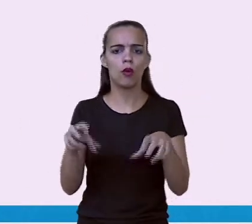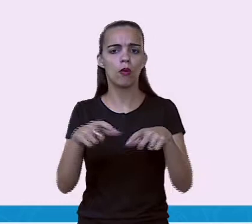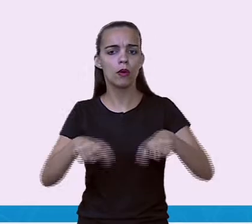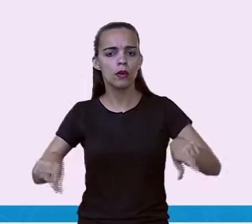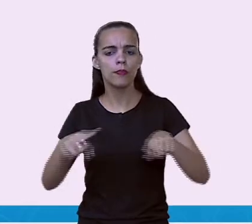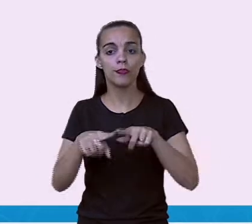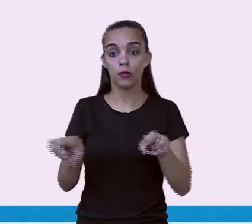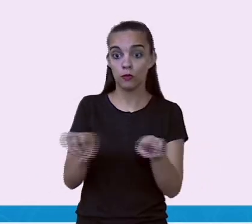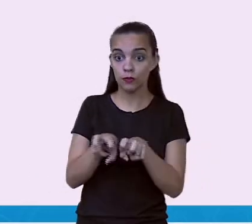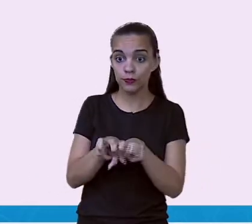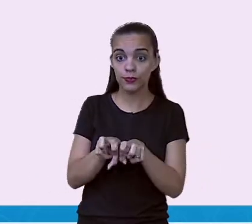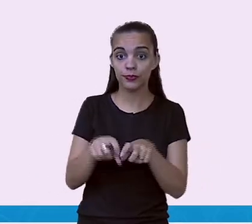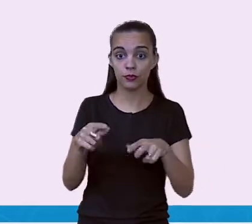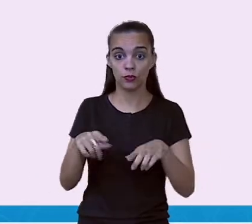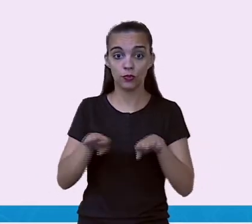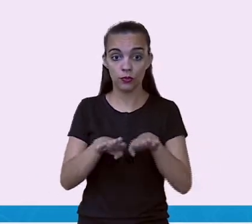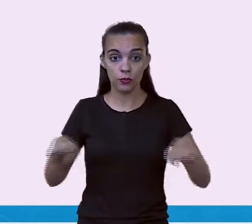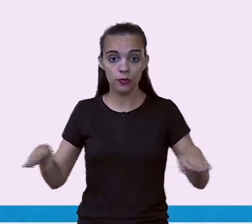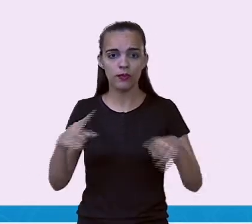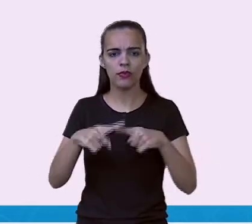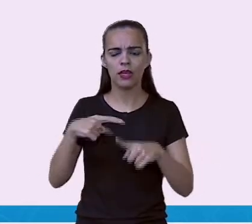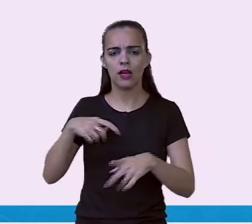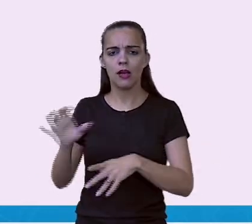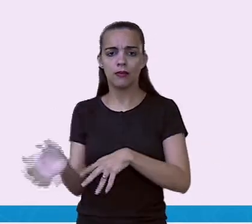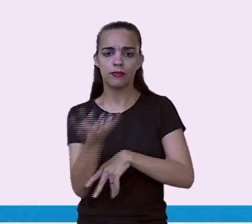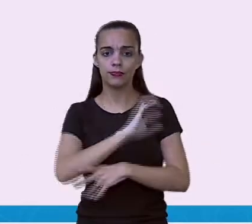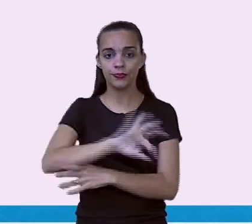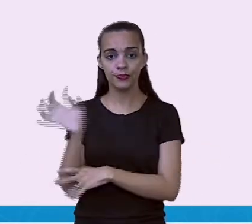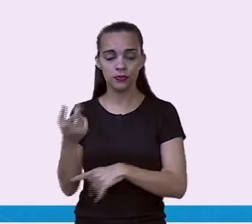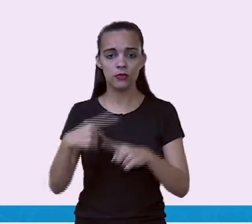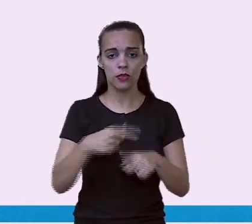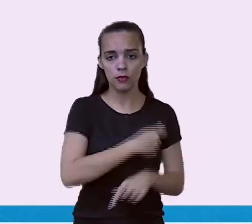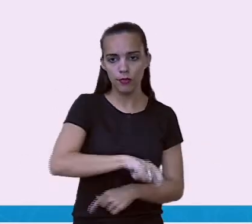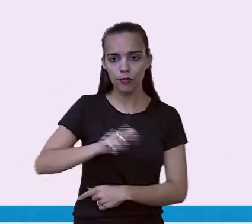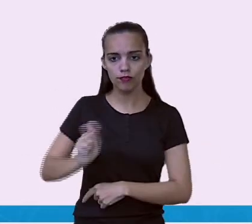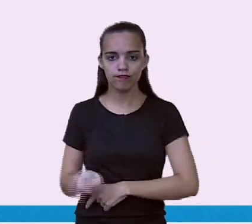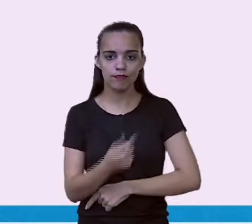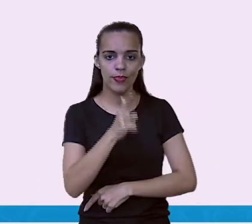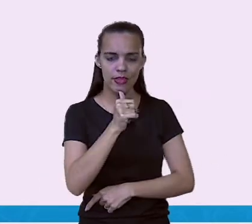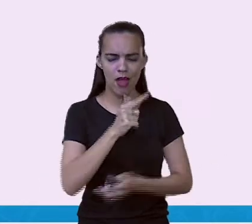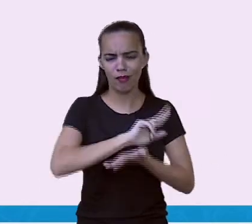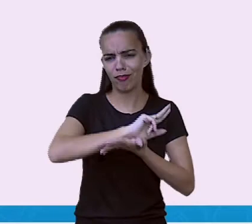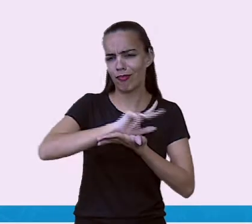futsal, handball e polo aquático, entre outros.